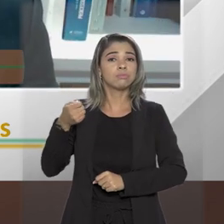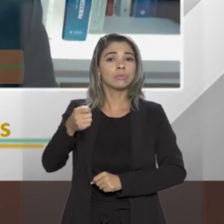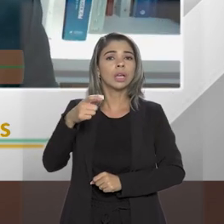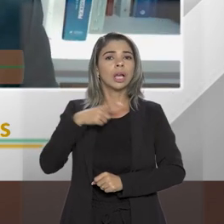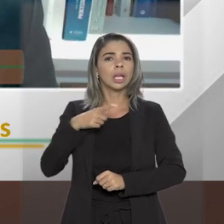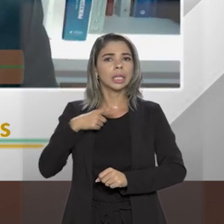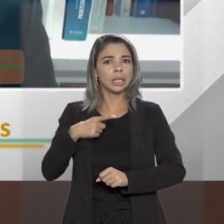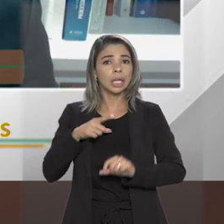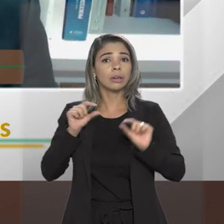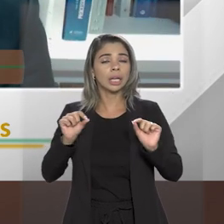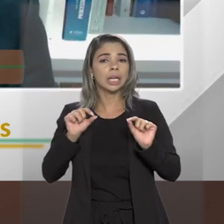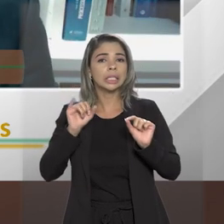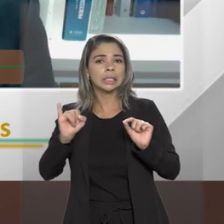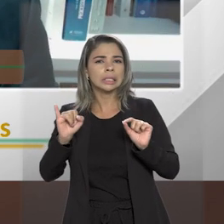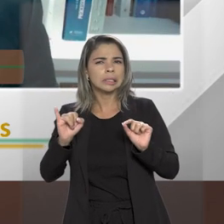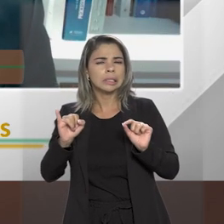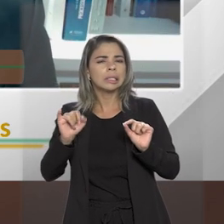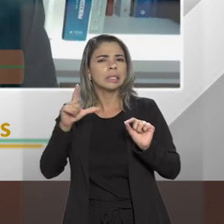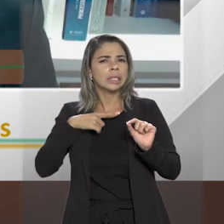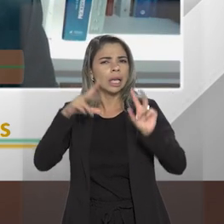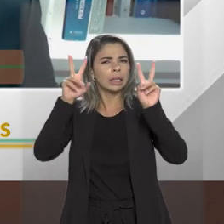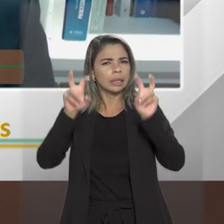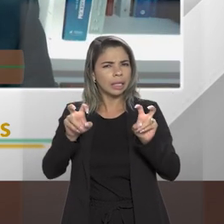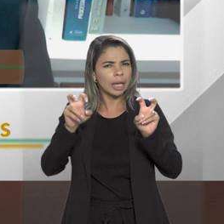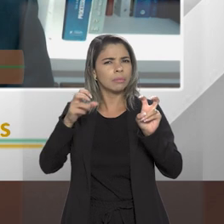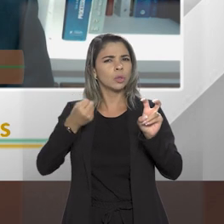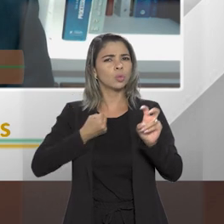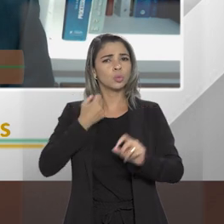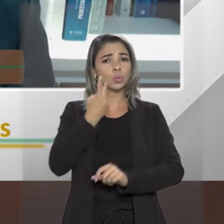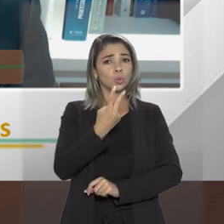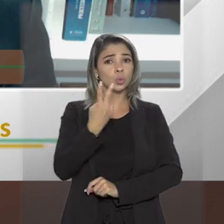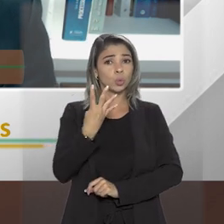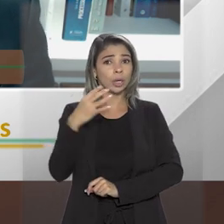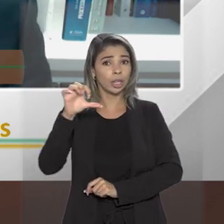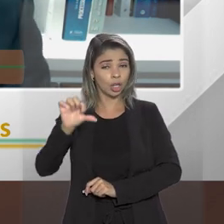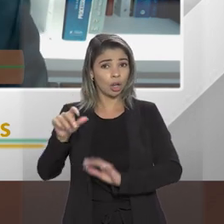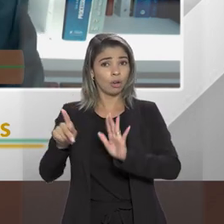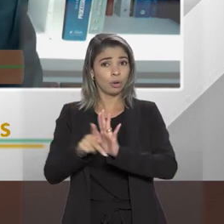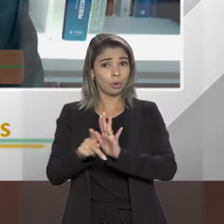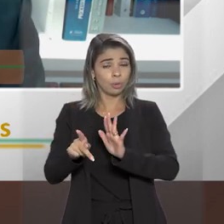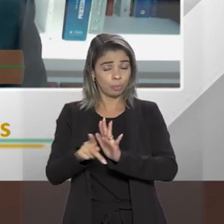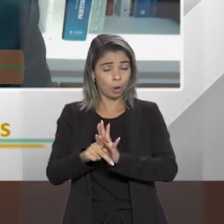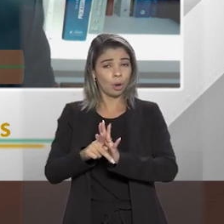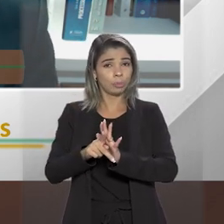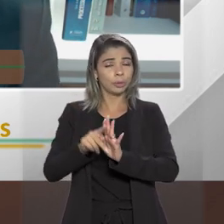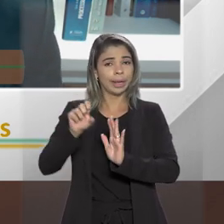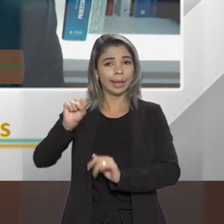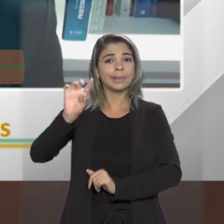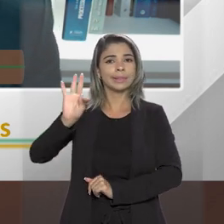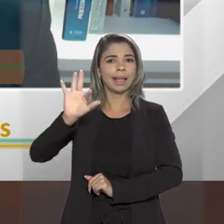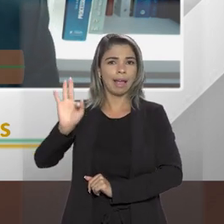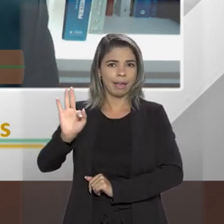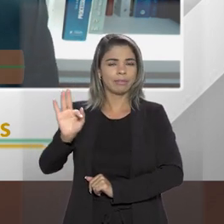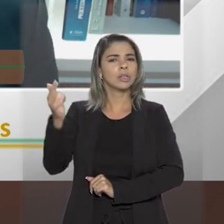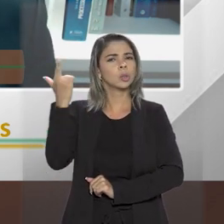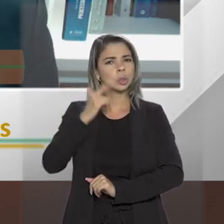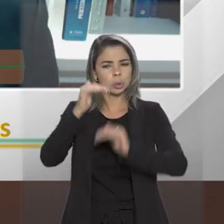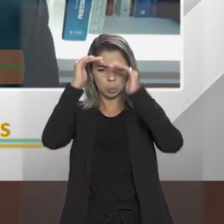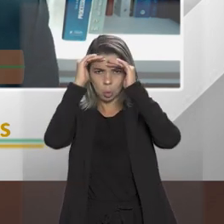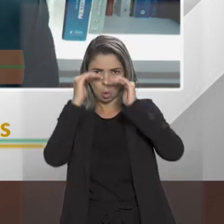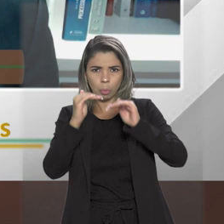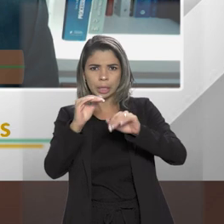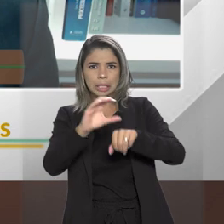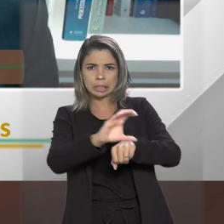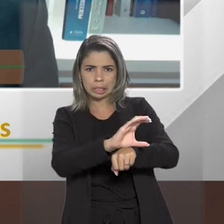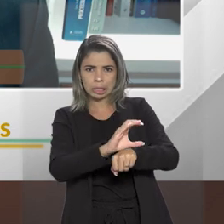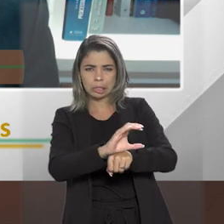referência, se eu não estou equivocado, é o tema 249 de repercussão geral do STF, que é o que considerou constitucional o Decreto-Lei